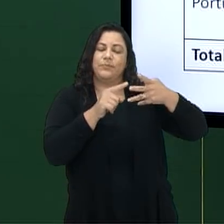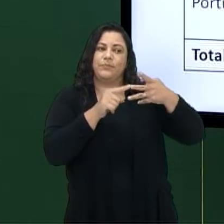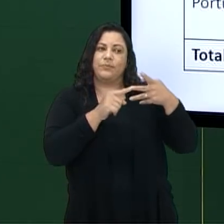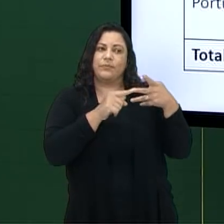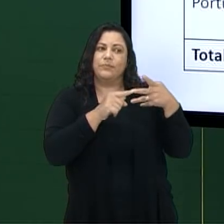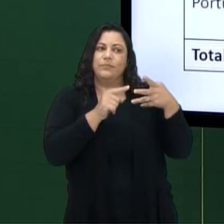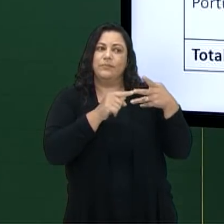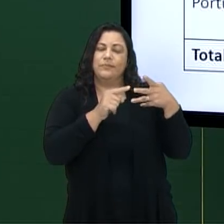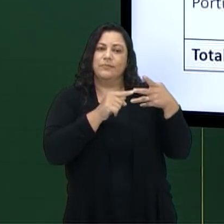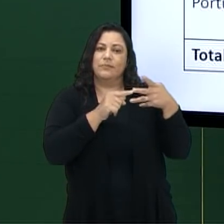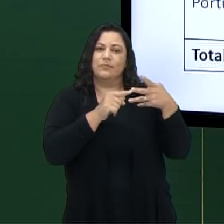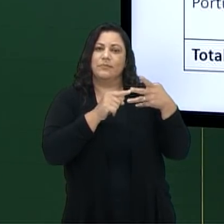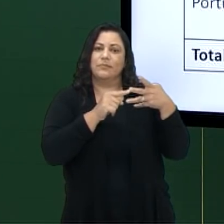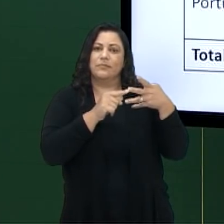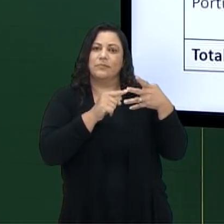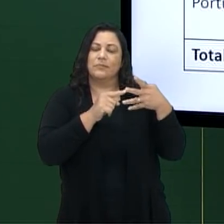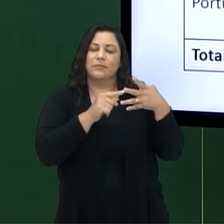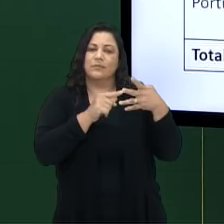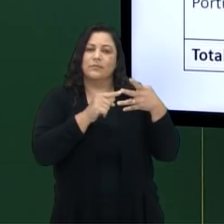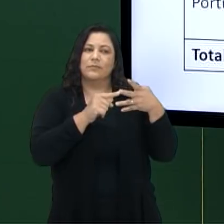Pintar aqui o segundo setor.